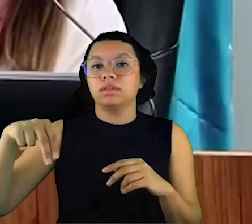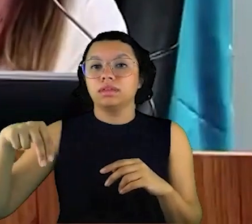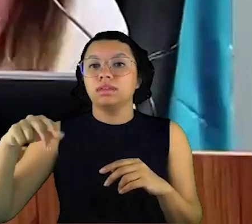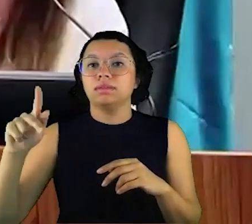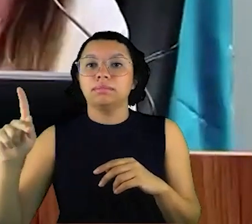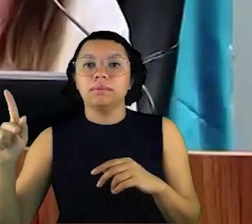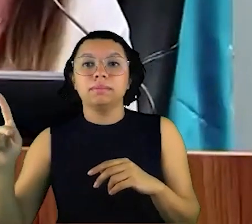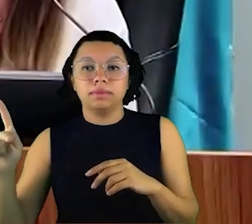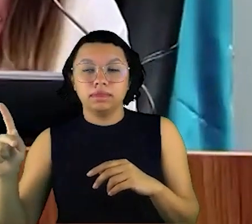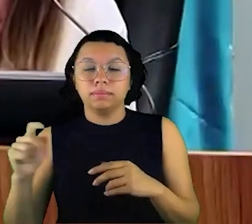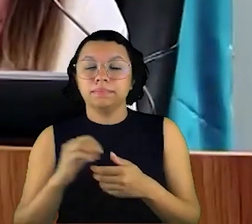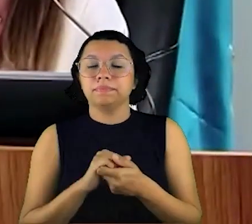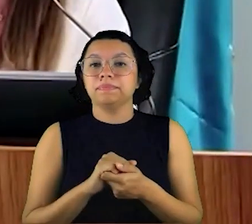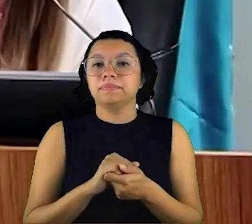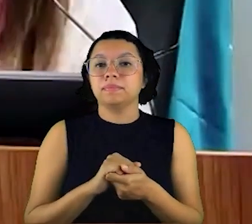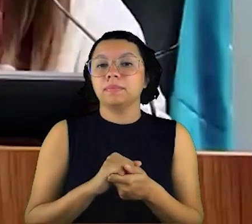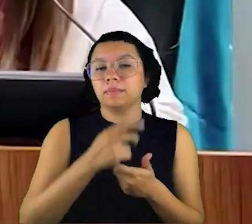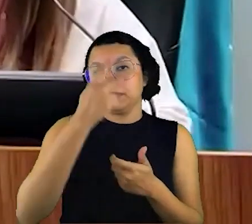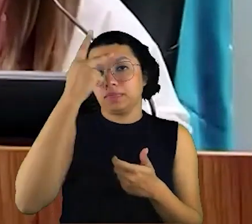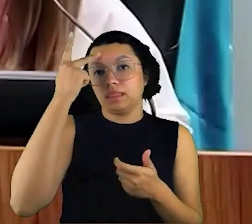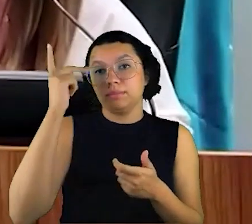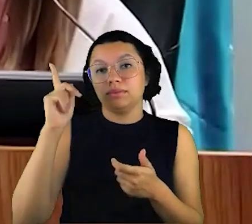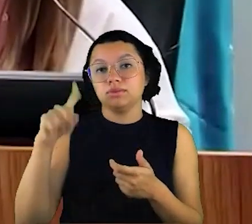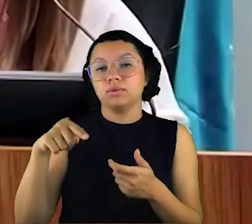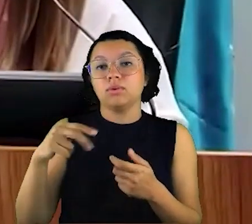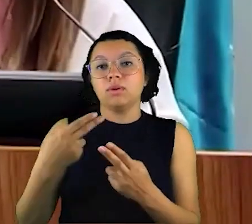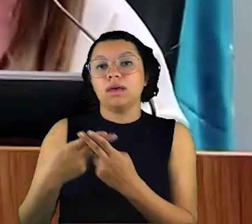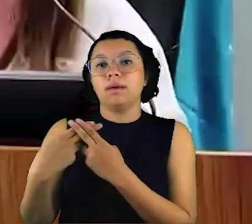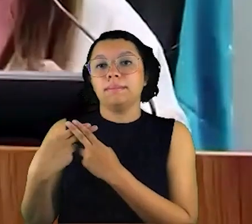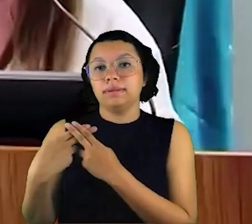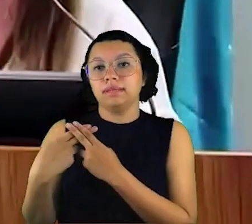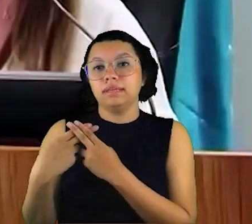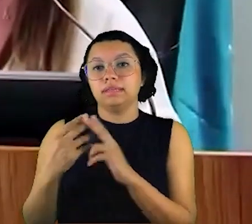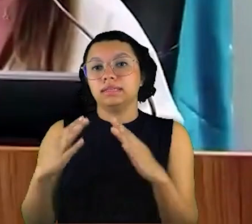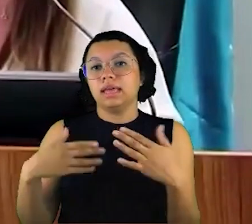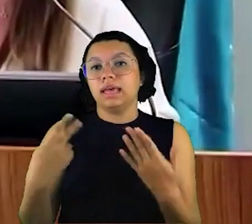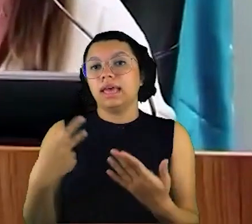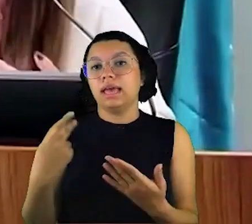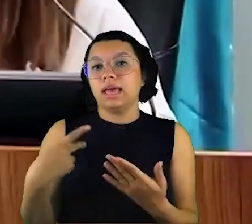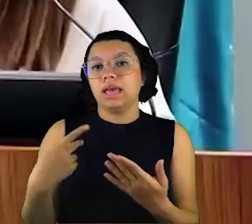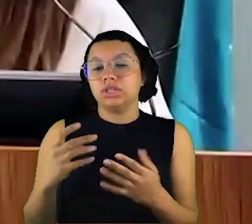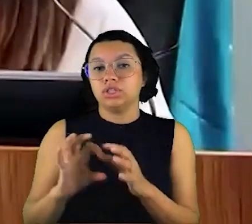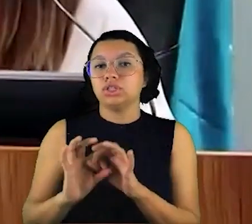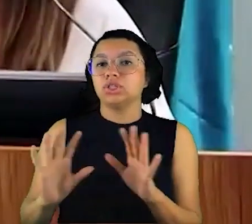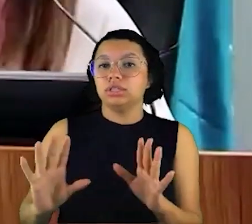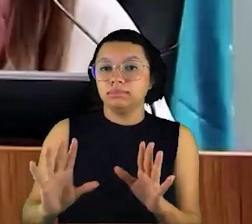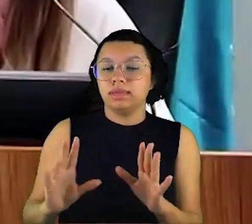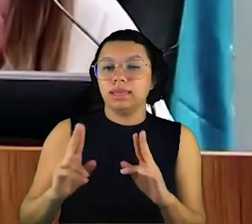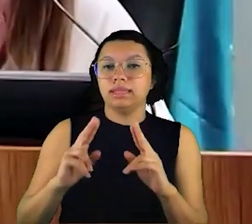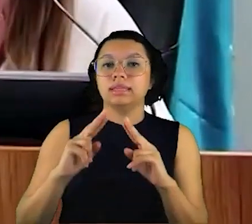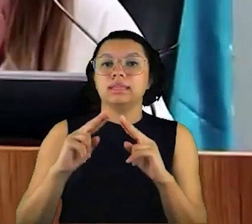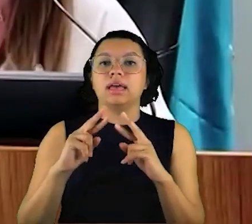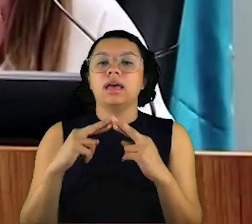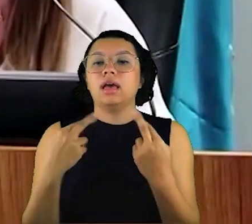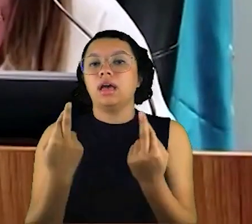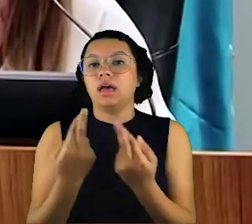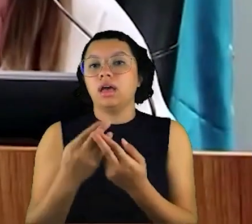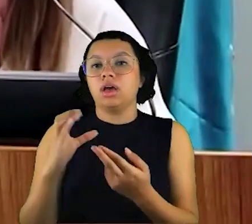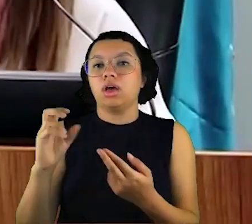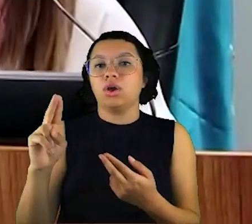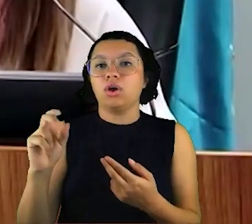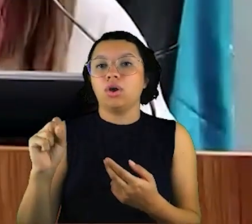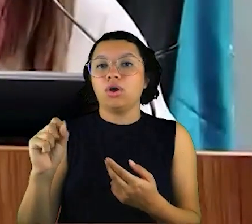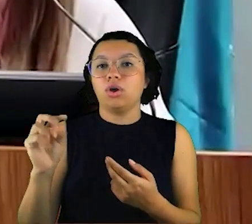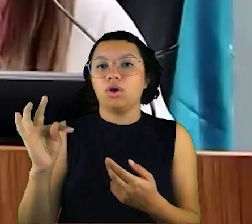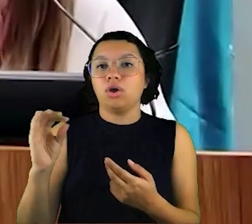ANPPs, né? Os acordos de não persecução penal. A pessoa vai presa, aí a gente solta na audiência de custódia. Aí o que que a gente fala